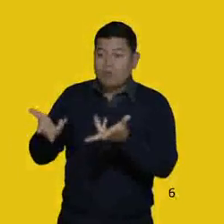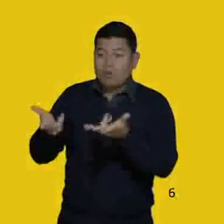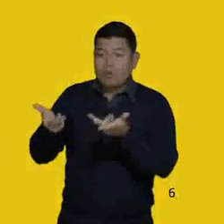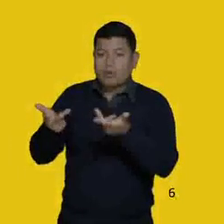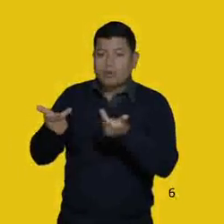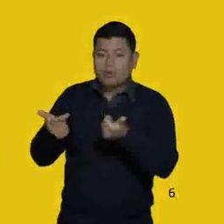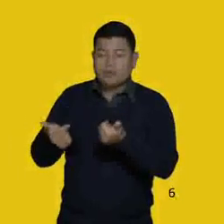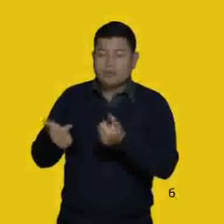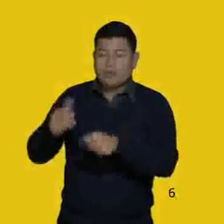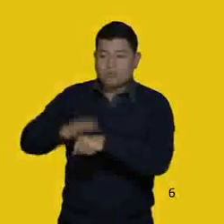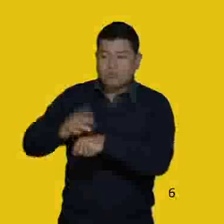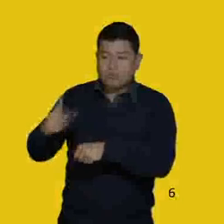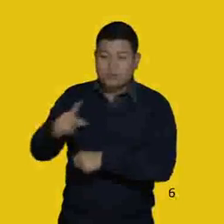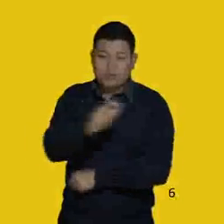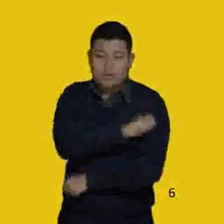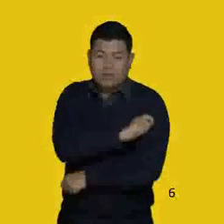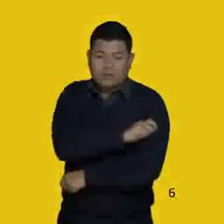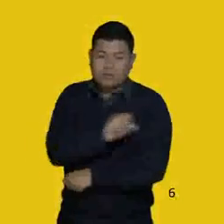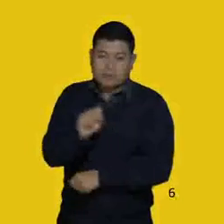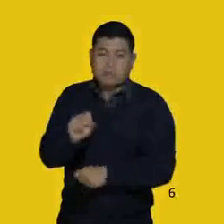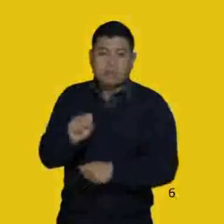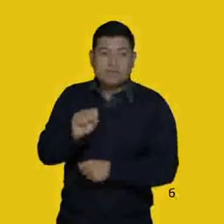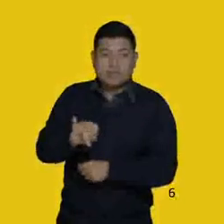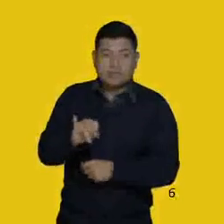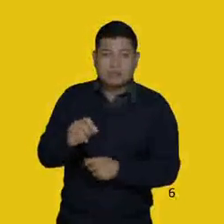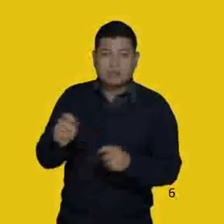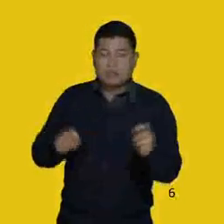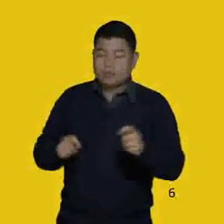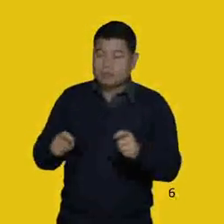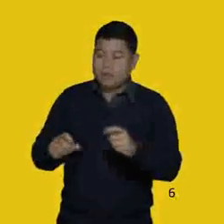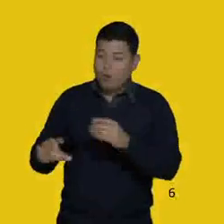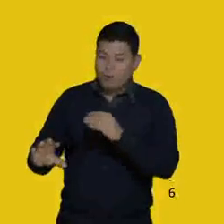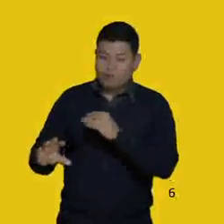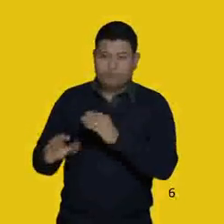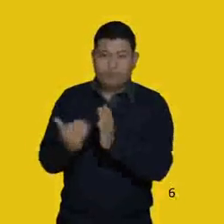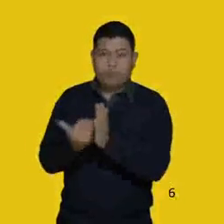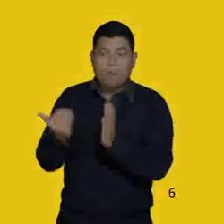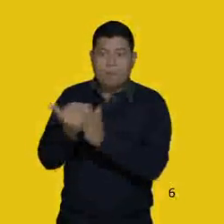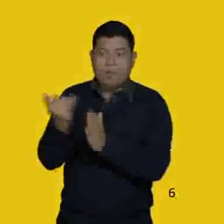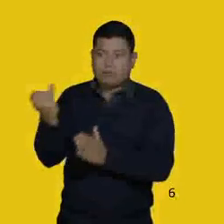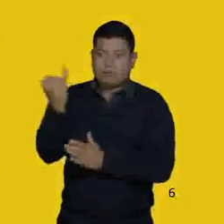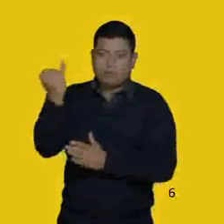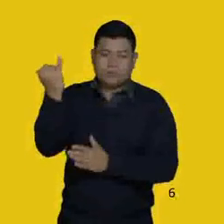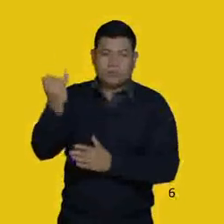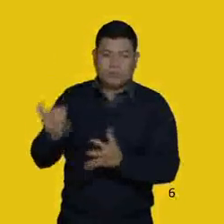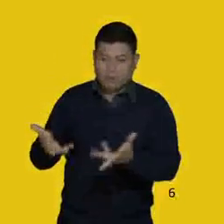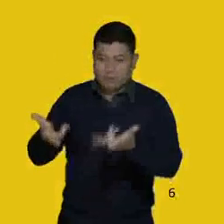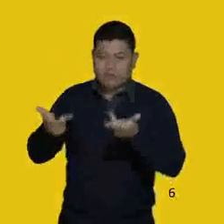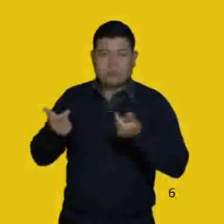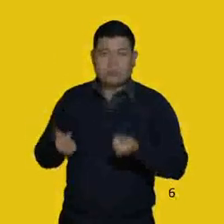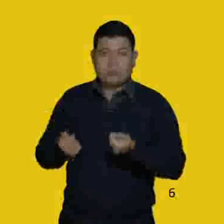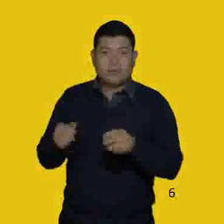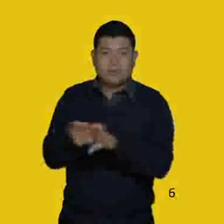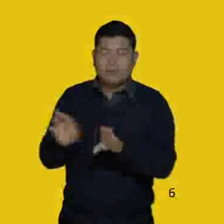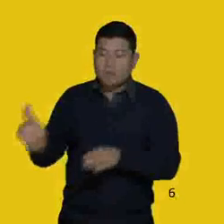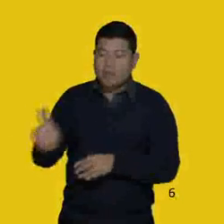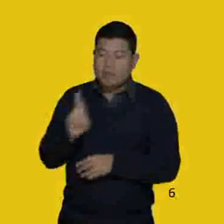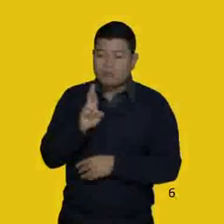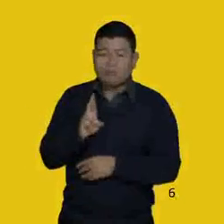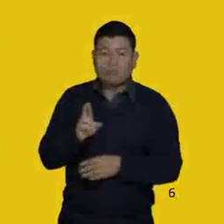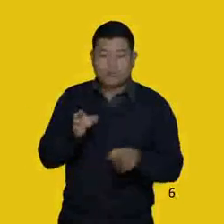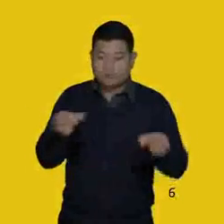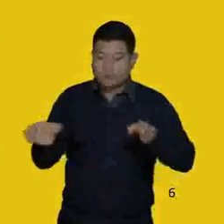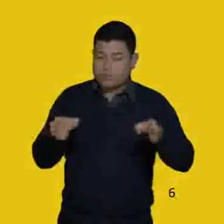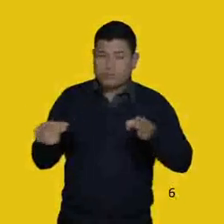qualitativos sobre os quantitativos e dos resultados ao longo do período sobre